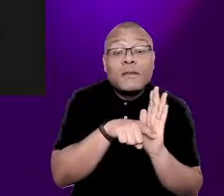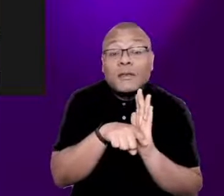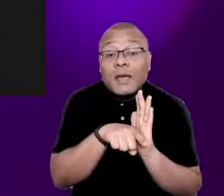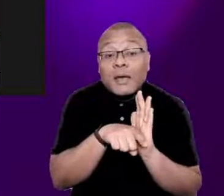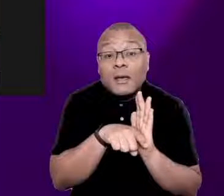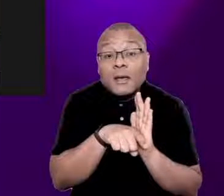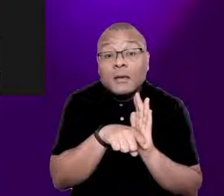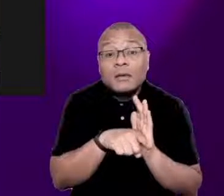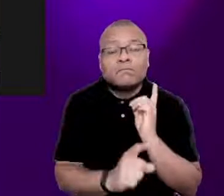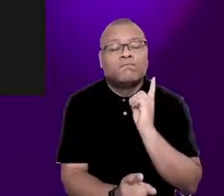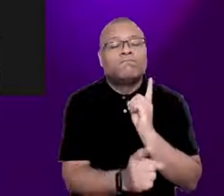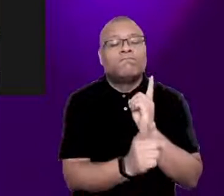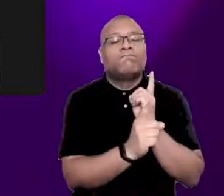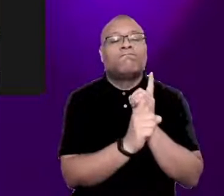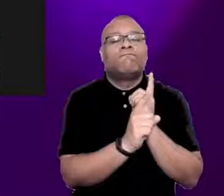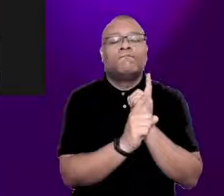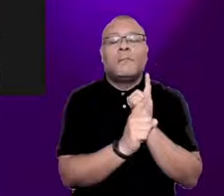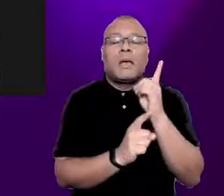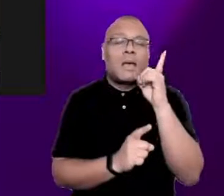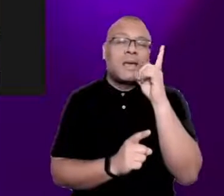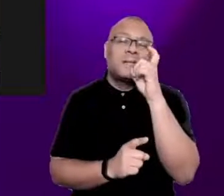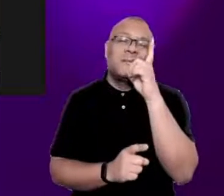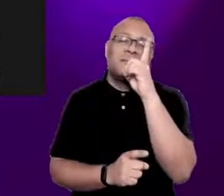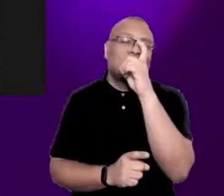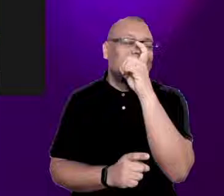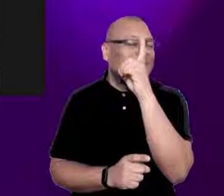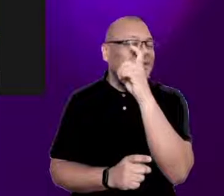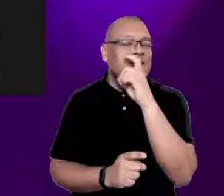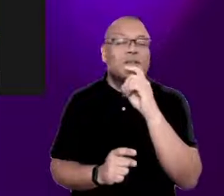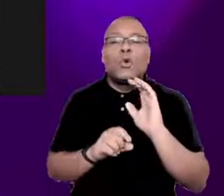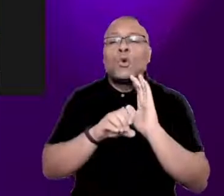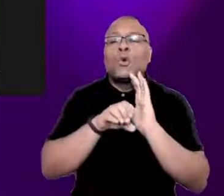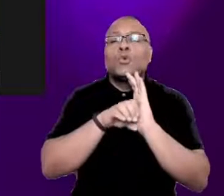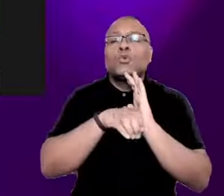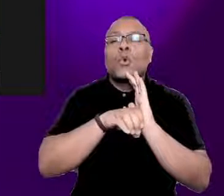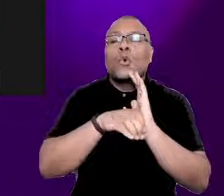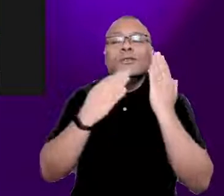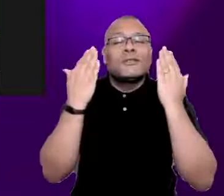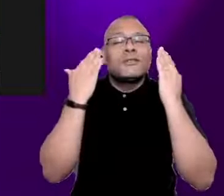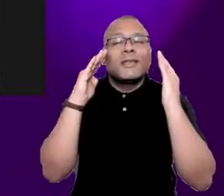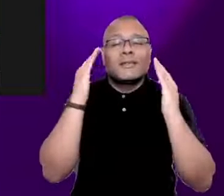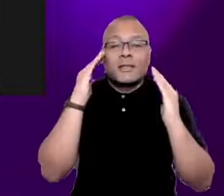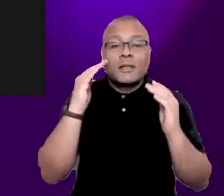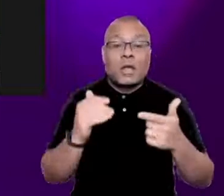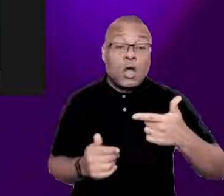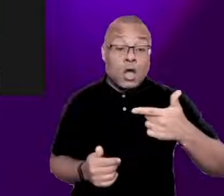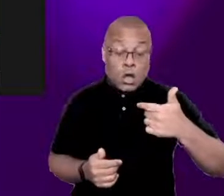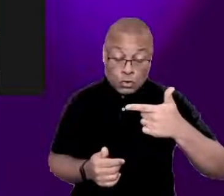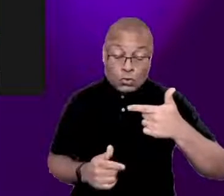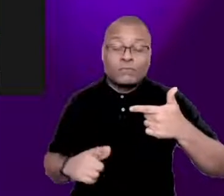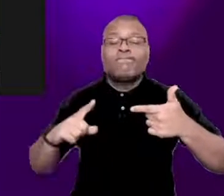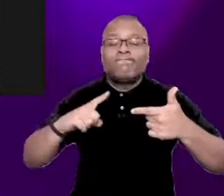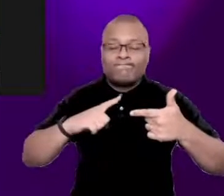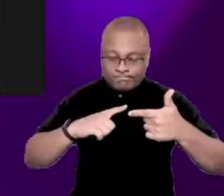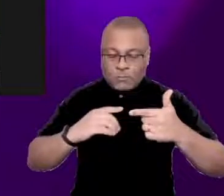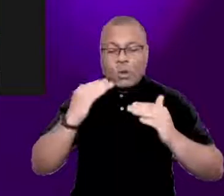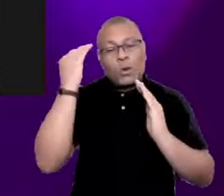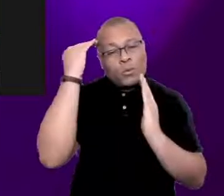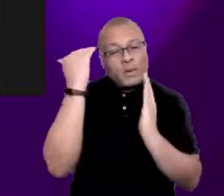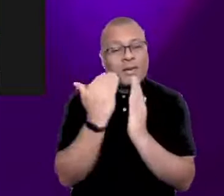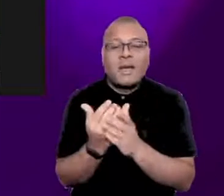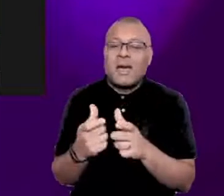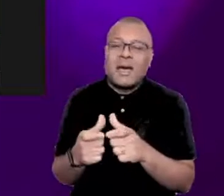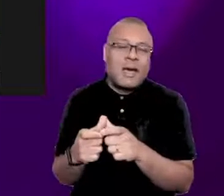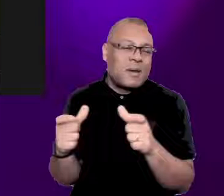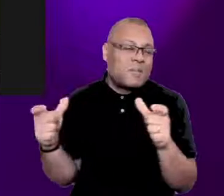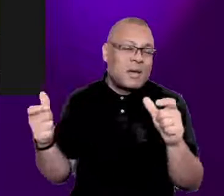valor, nós percebemos que há uma dificuldade de conceito. Só 12 atendiam a esses conceitos. A maioria, de fato, eram